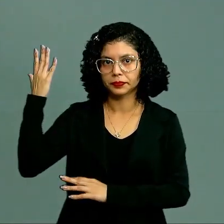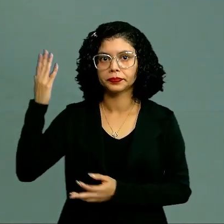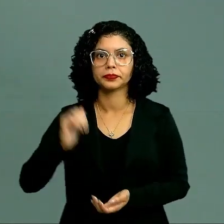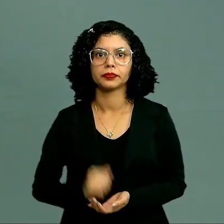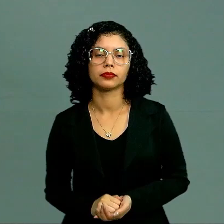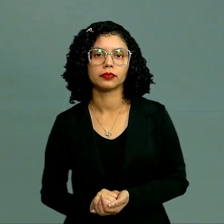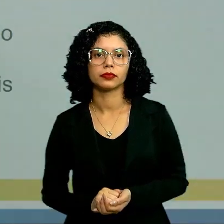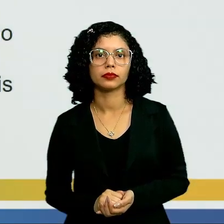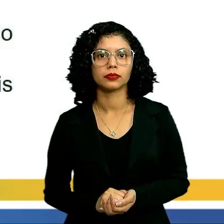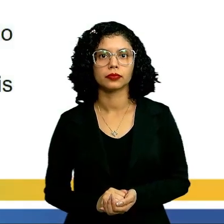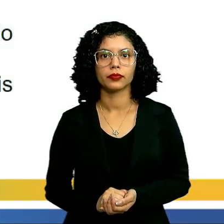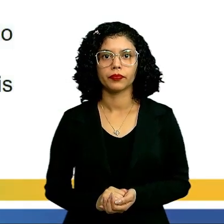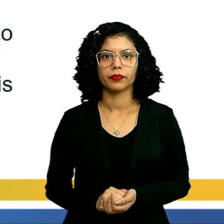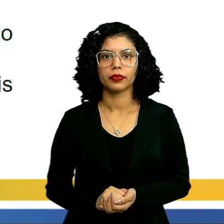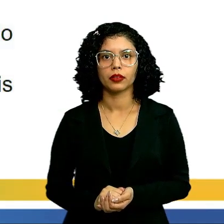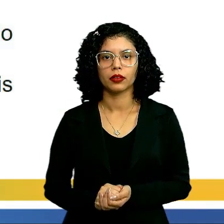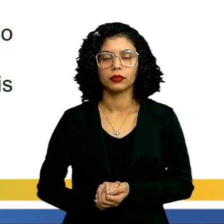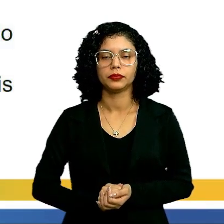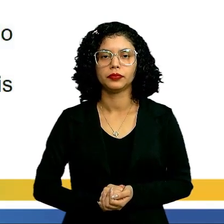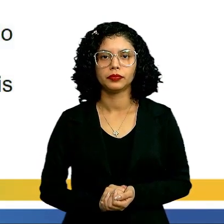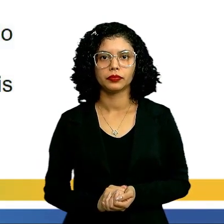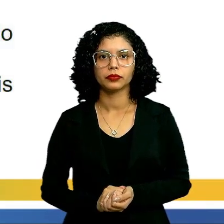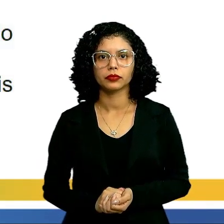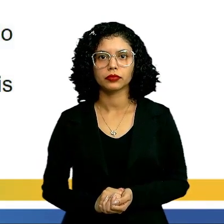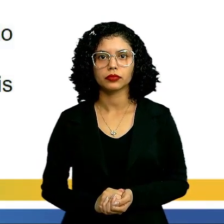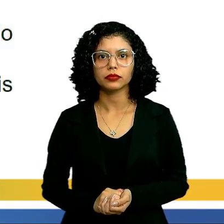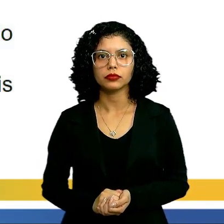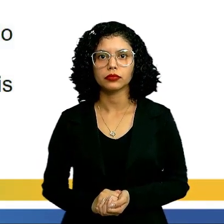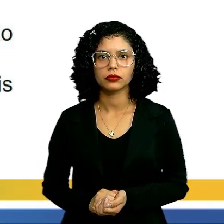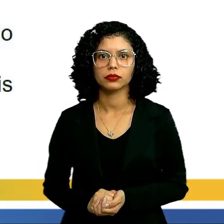caso eu cause uma